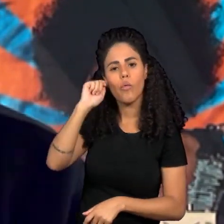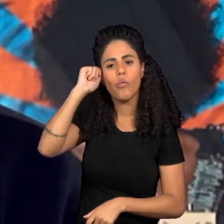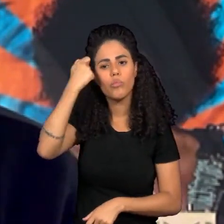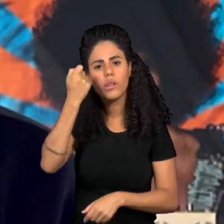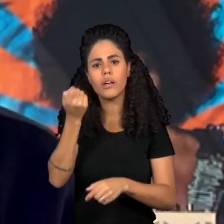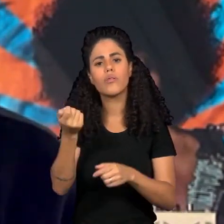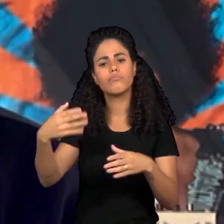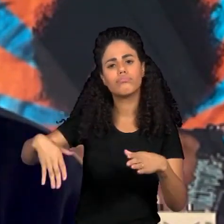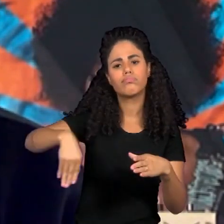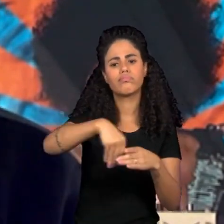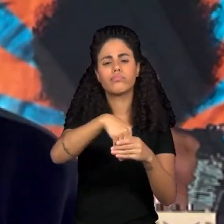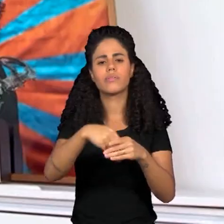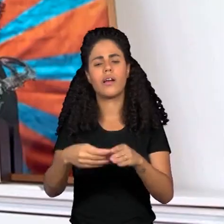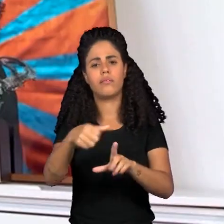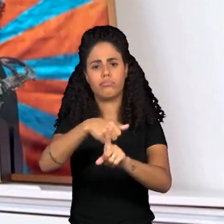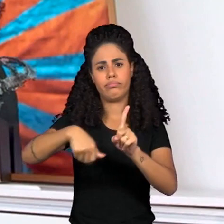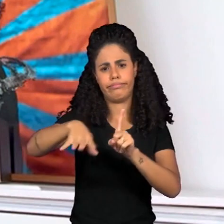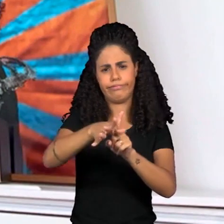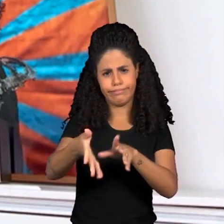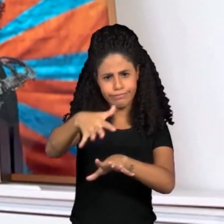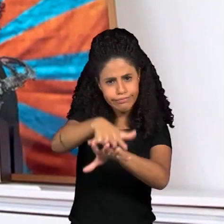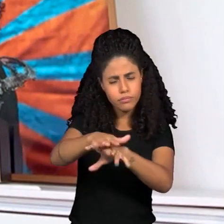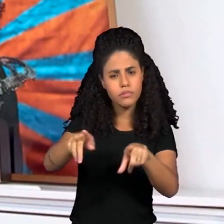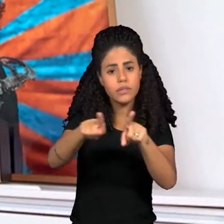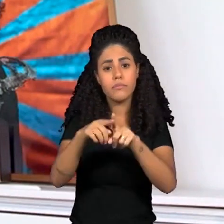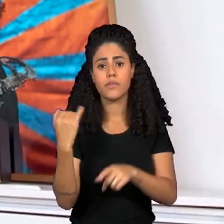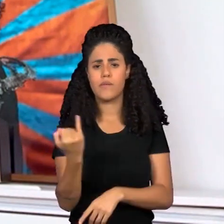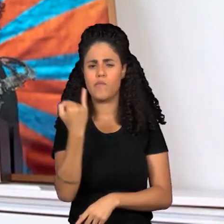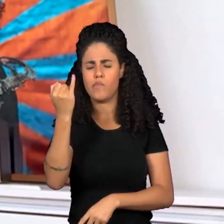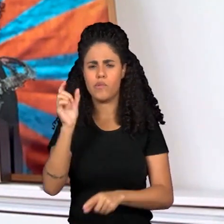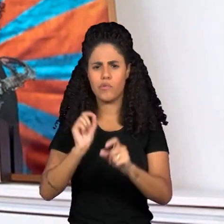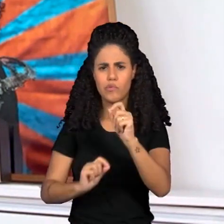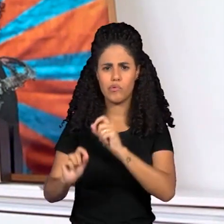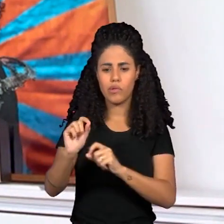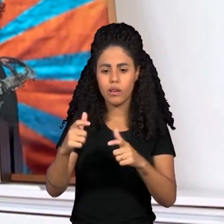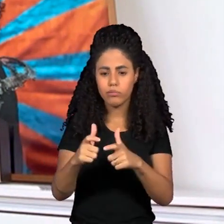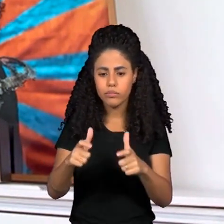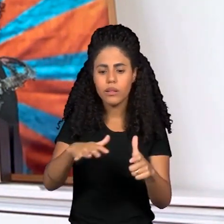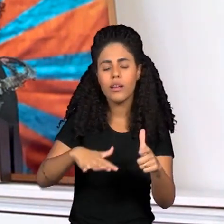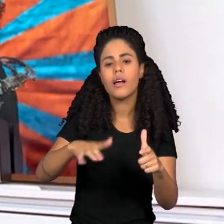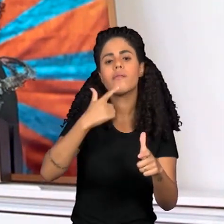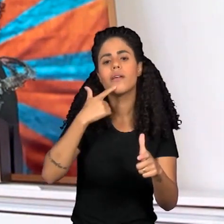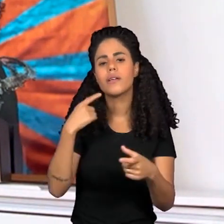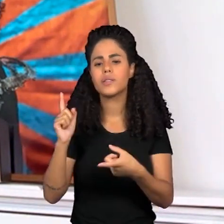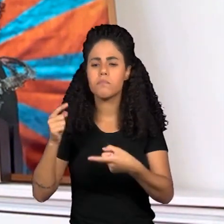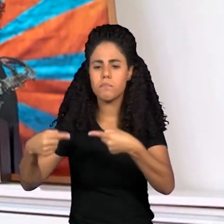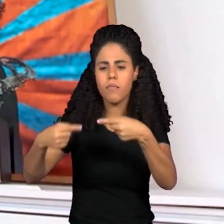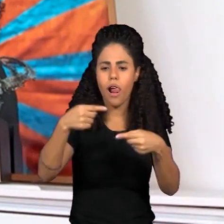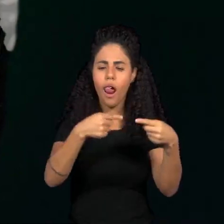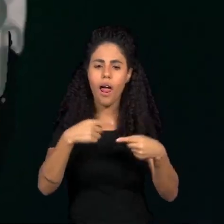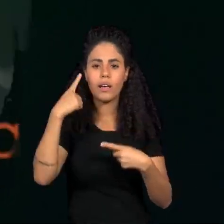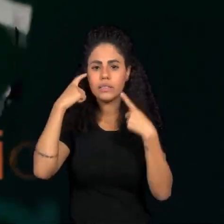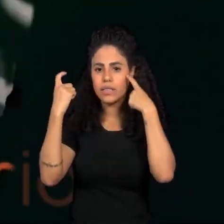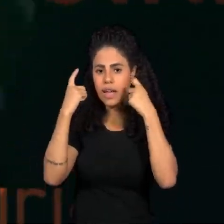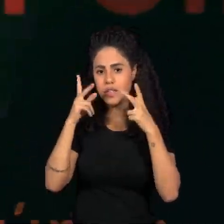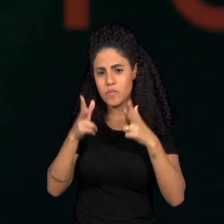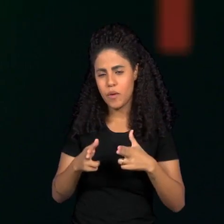inserido de fato na sociedade, e por isso que é tão importante ter esse espaço aqui para a gente poder discutir ideias como essa.